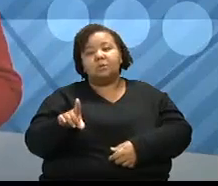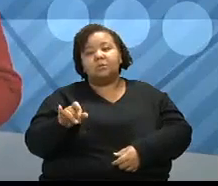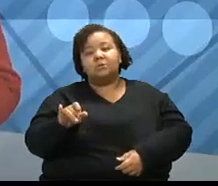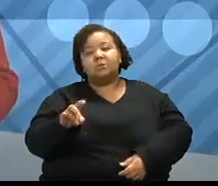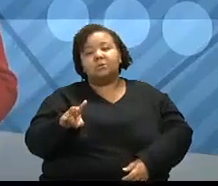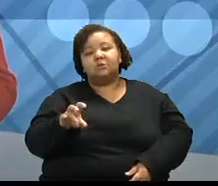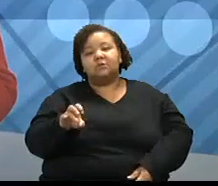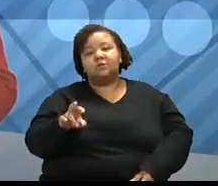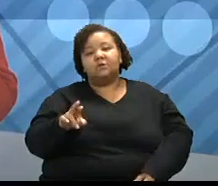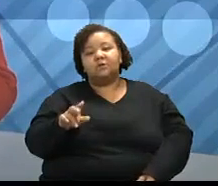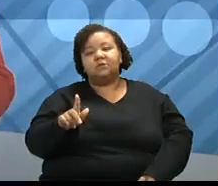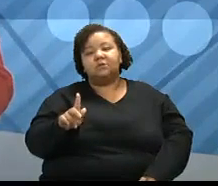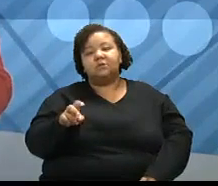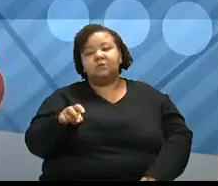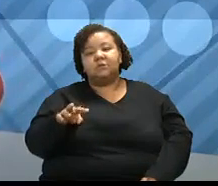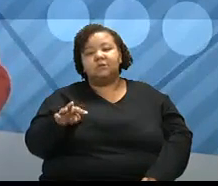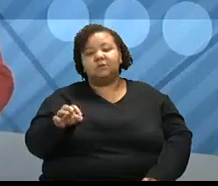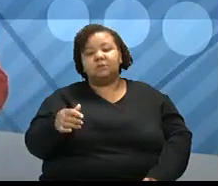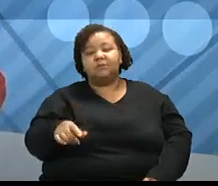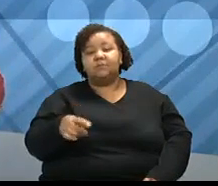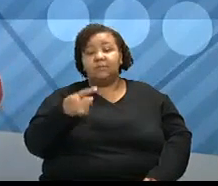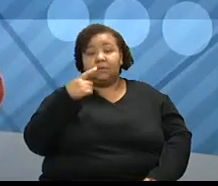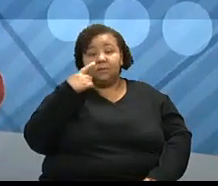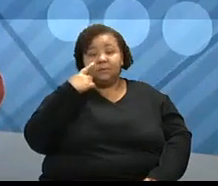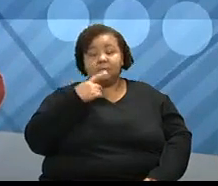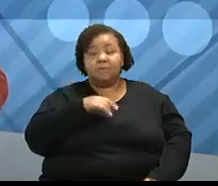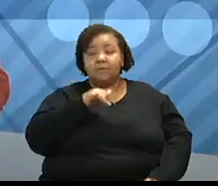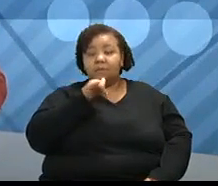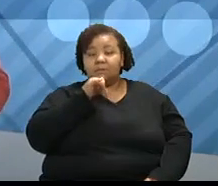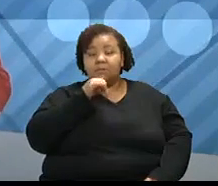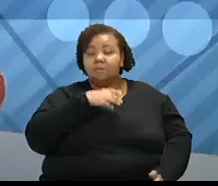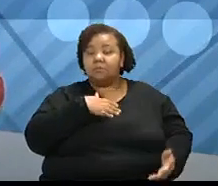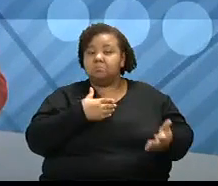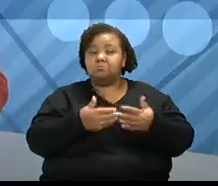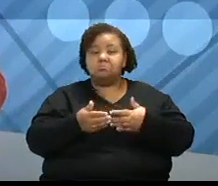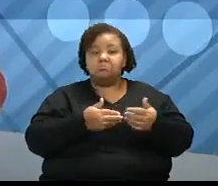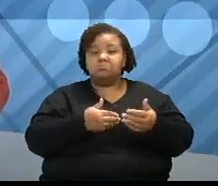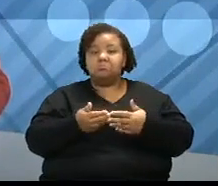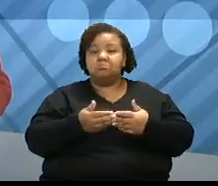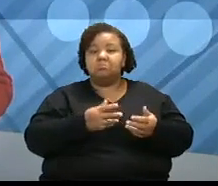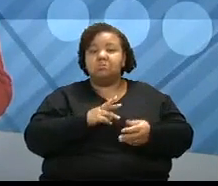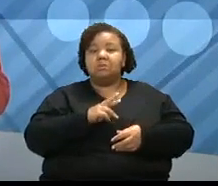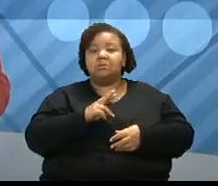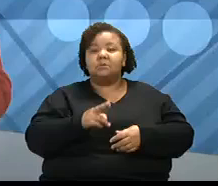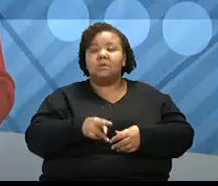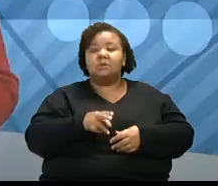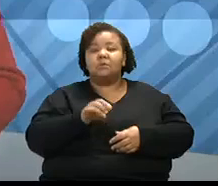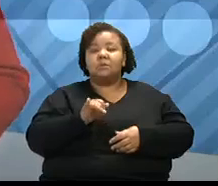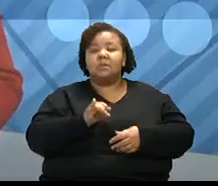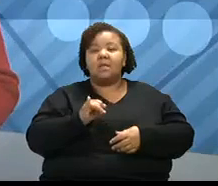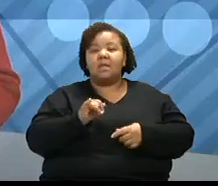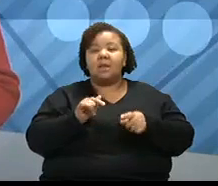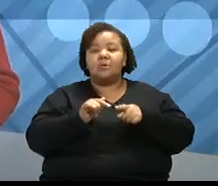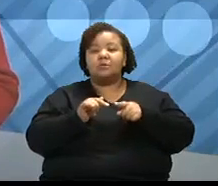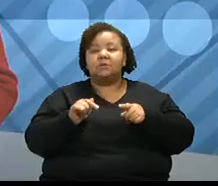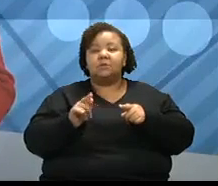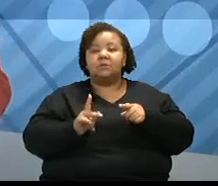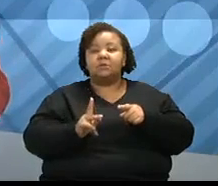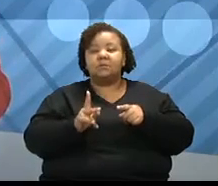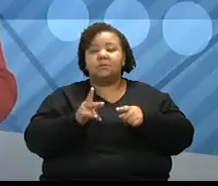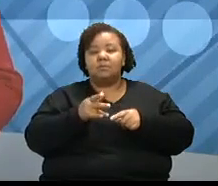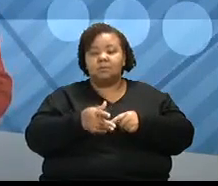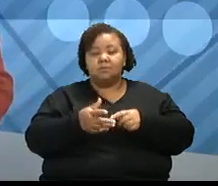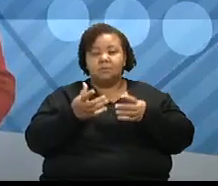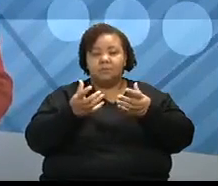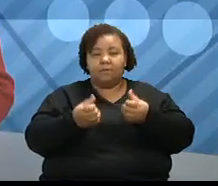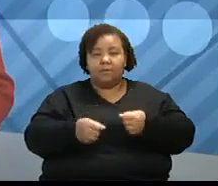ver agora em um exemplo que, independente do formato que eu tomo, o resultado da integral de linha vai ser exatamente o mesmo.